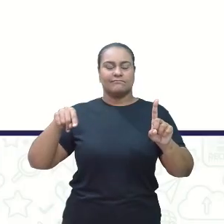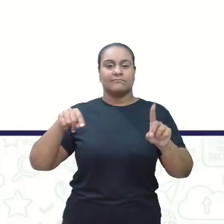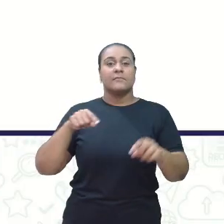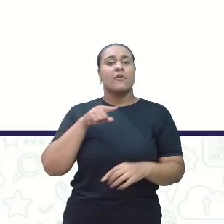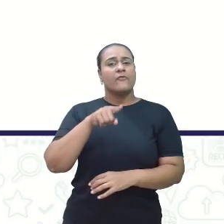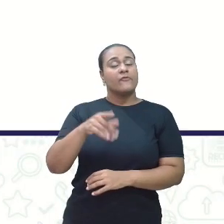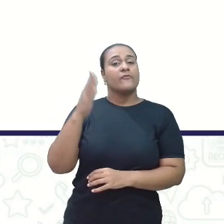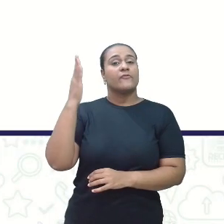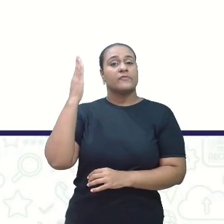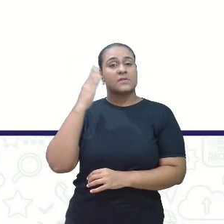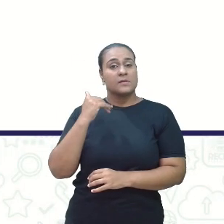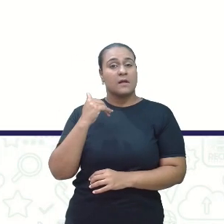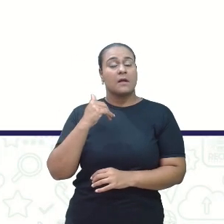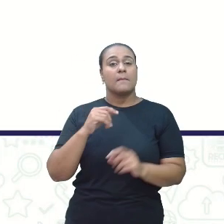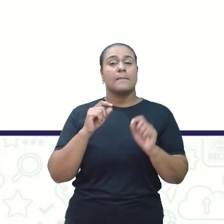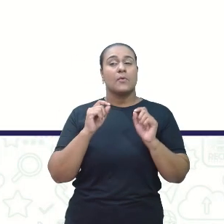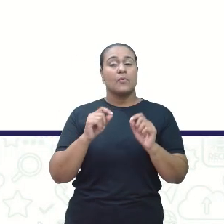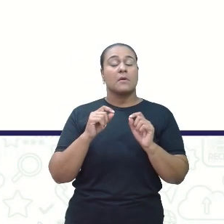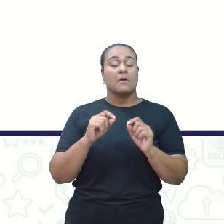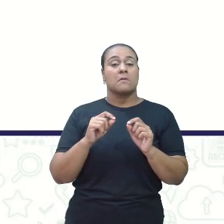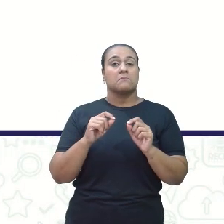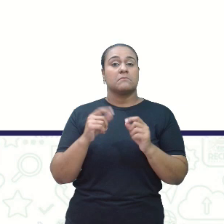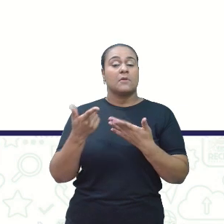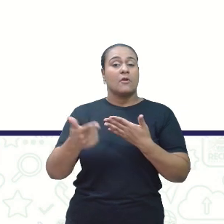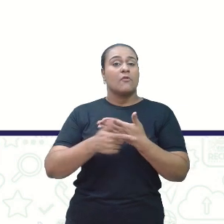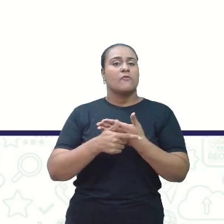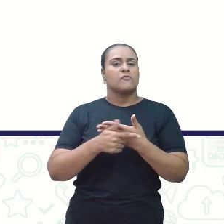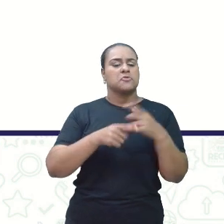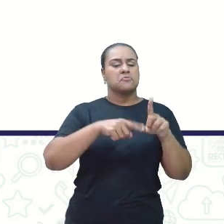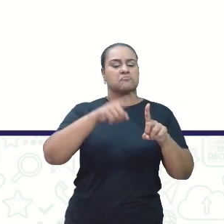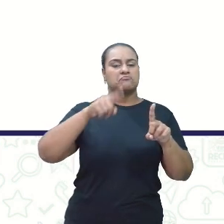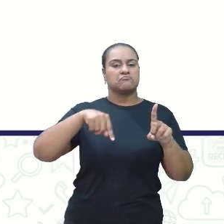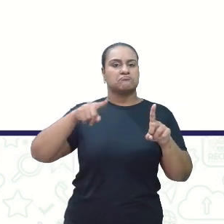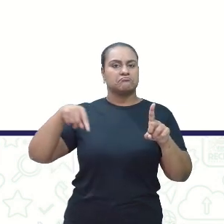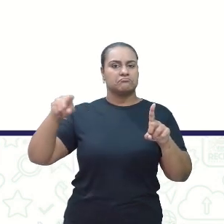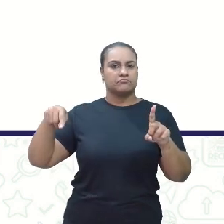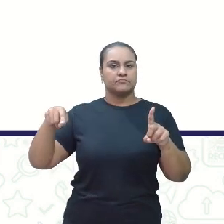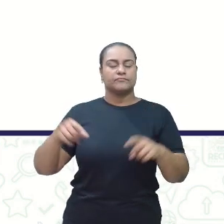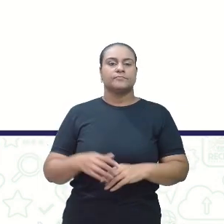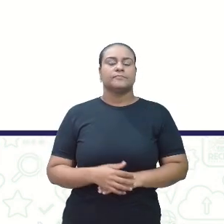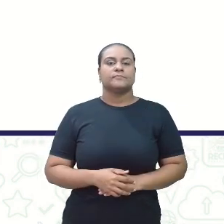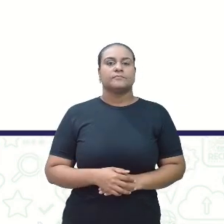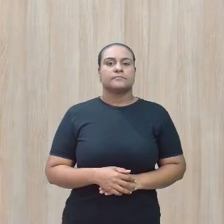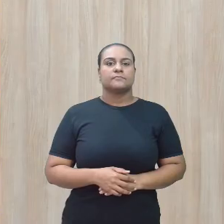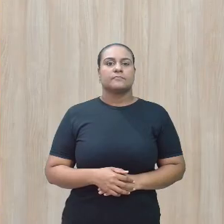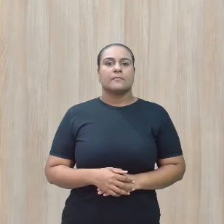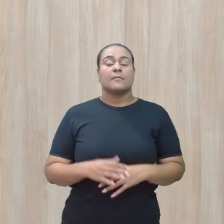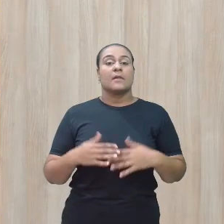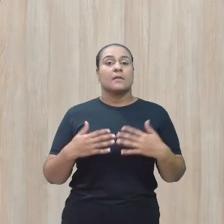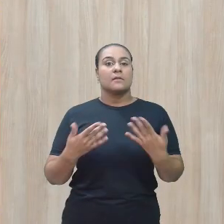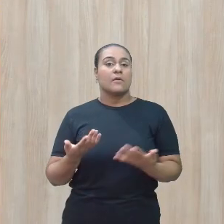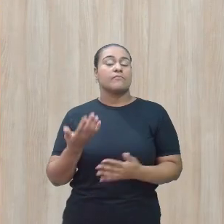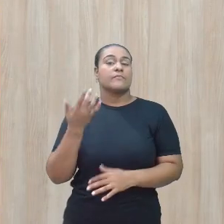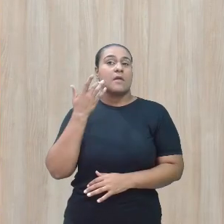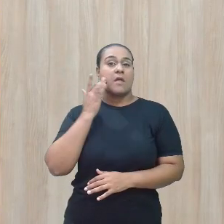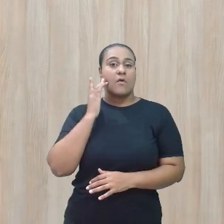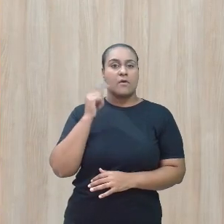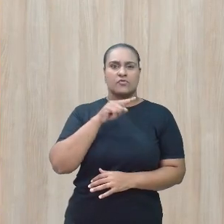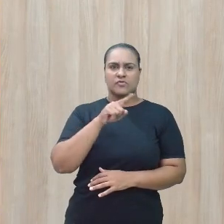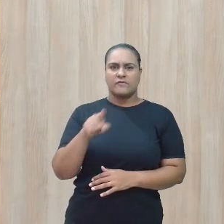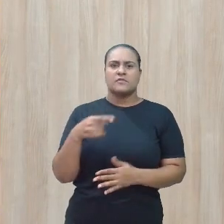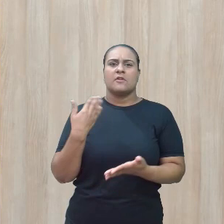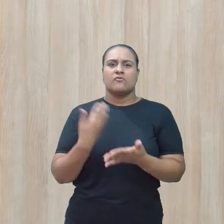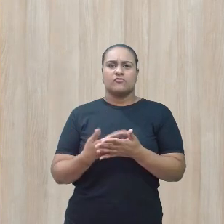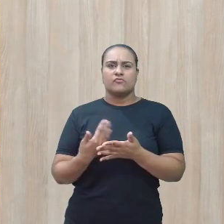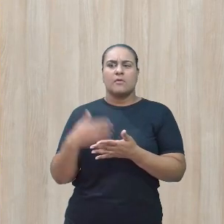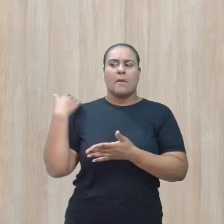Você sabe o que é e para que serve um gráfico? Então, uma situação que eu acho que vocês já vêm estudando ao longo do